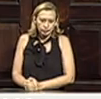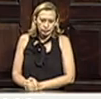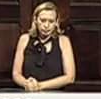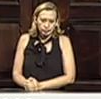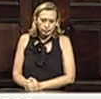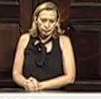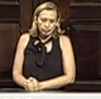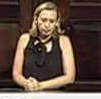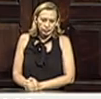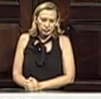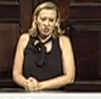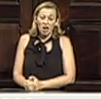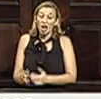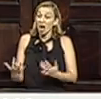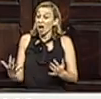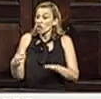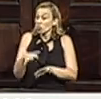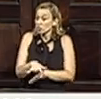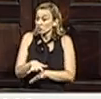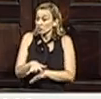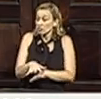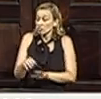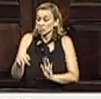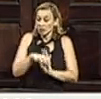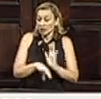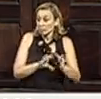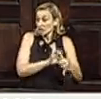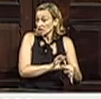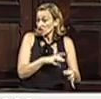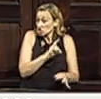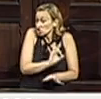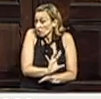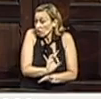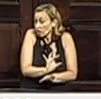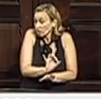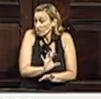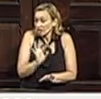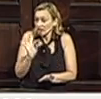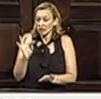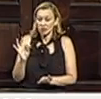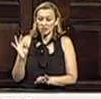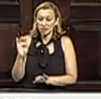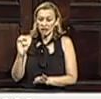Somente retirar a parte final da emenda, que inclui professores.